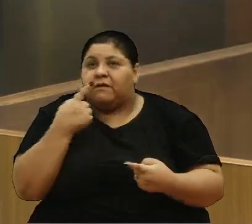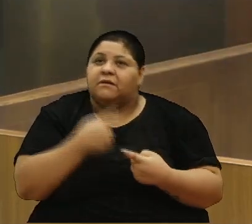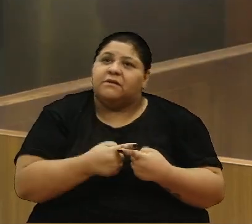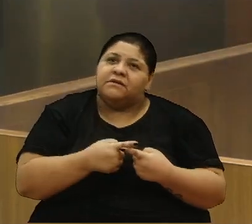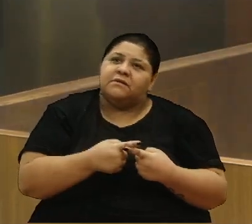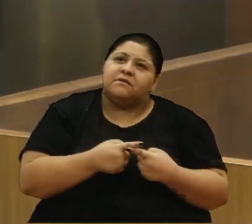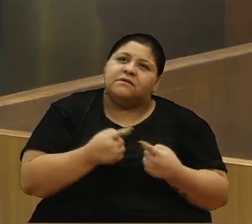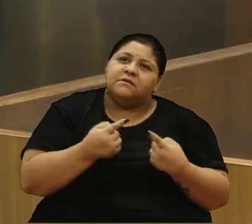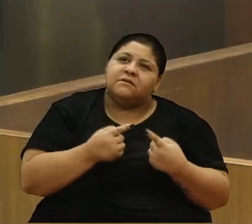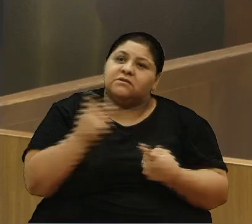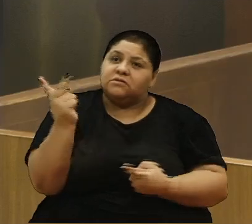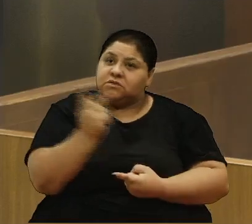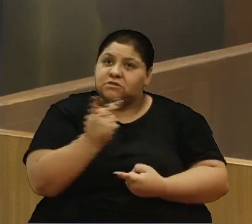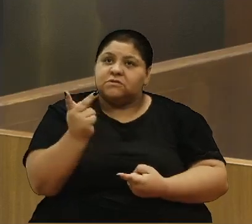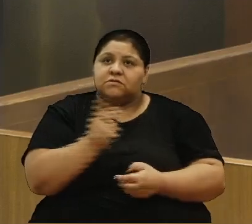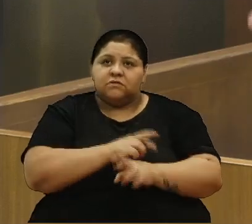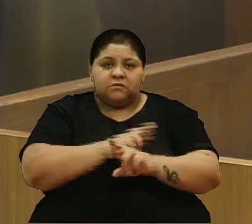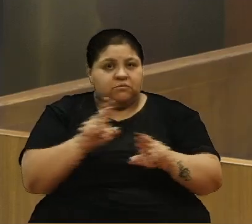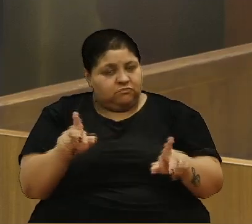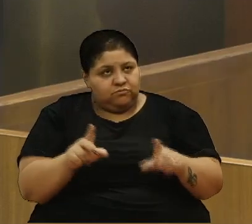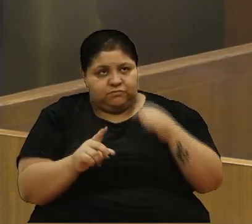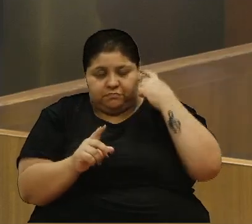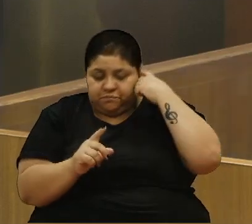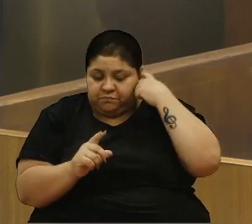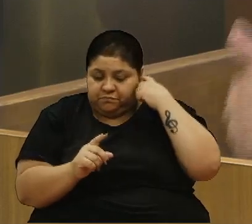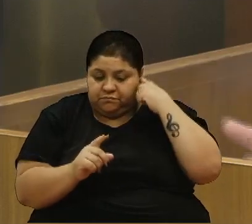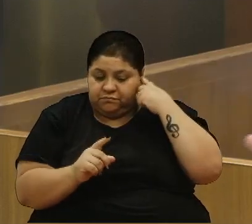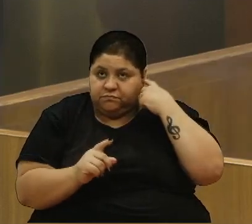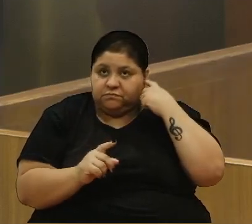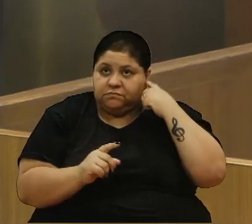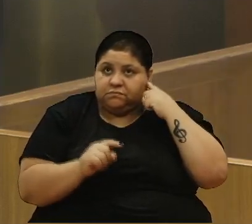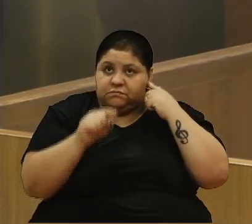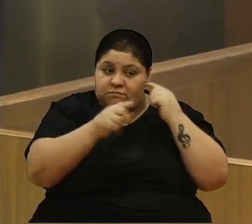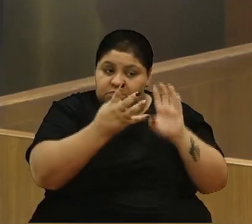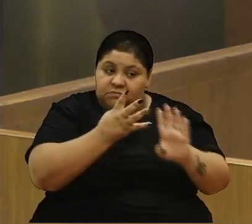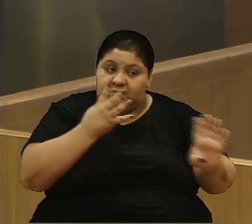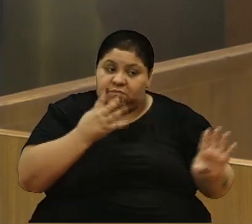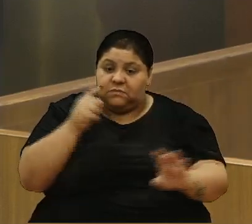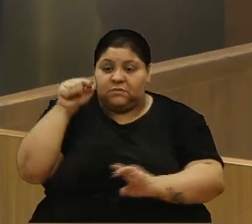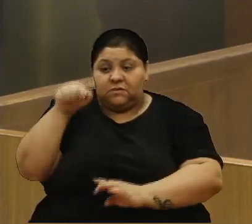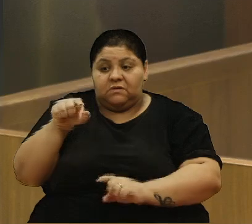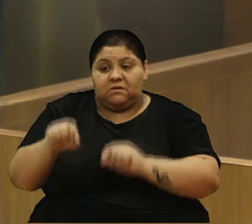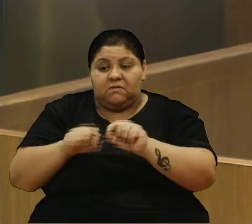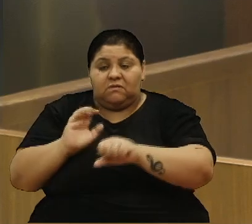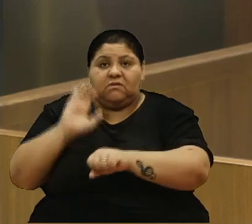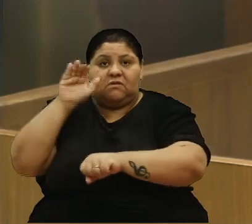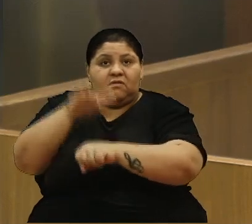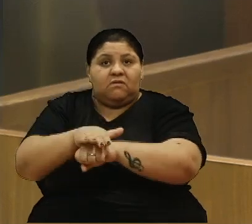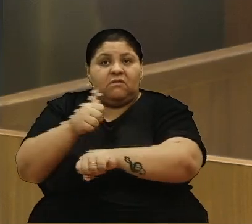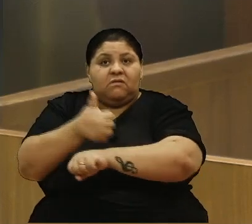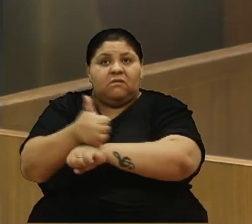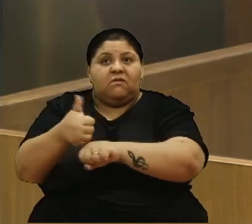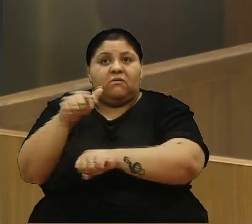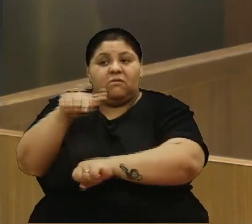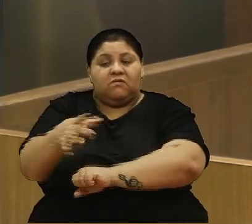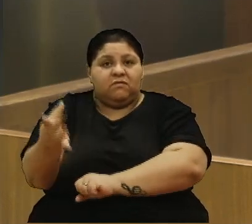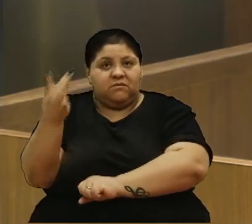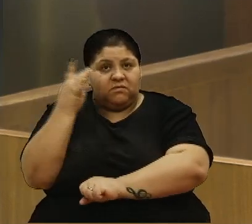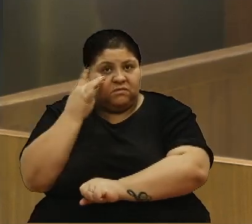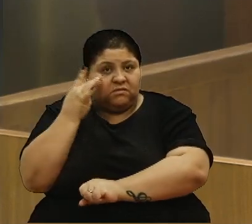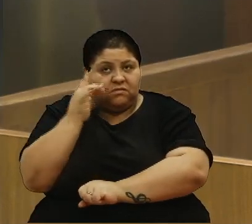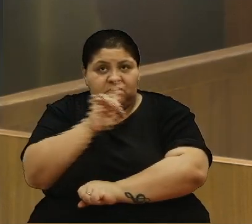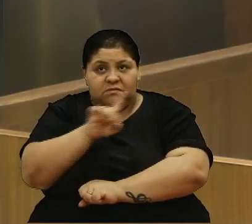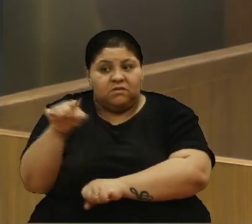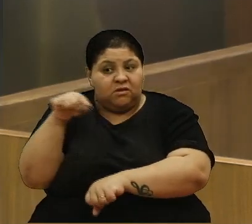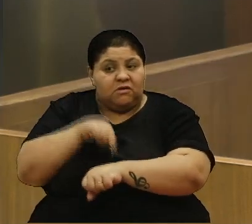mas sim, são duas coisas diferentes. Uma coisa são as filas, outra coisa é querer culpar os profissionais por eles não estarem lá, sendo que não era